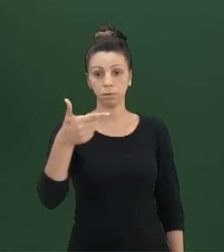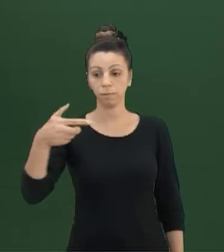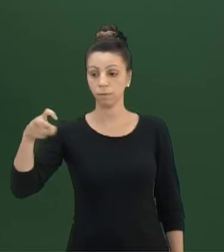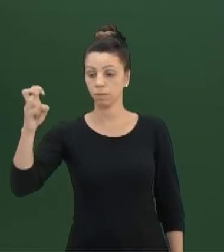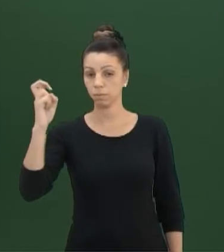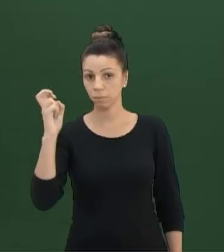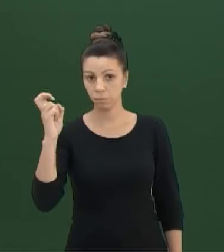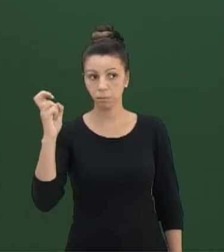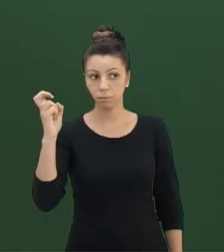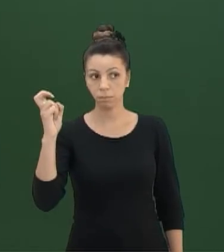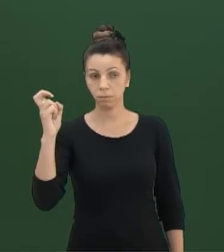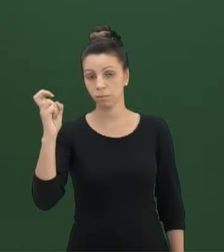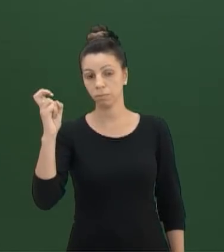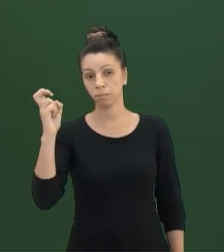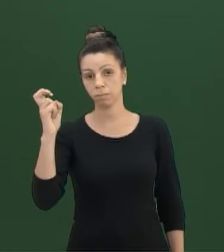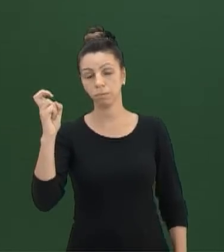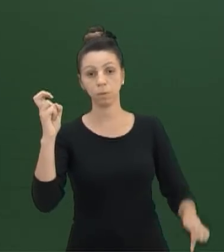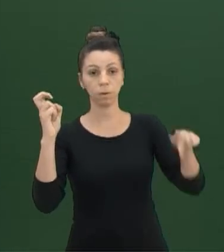625